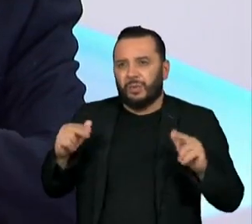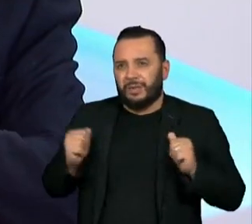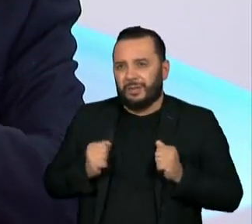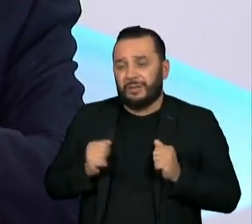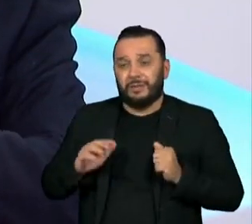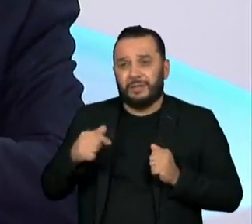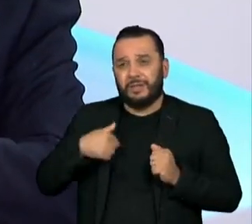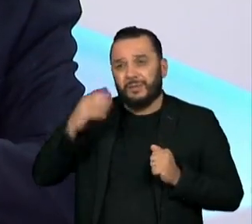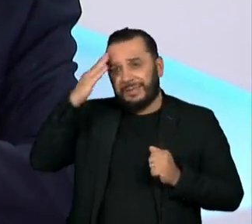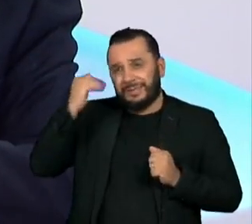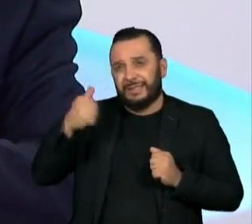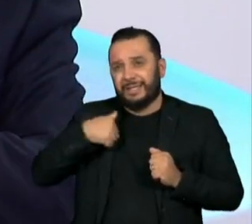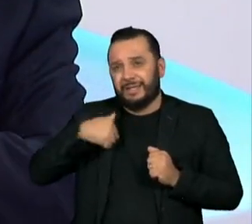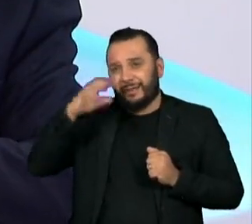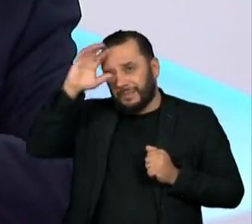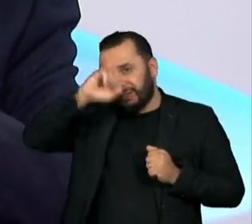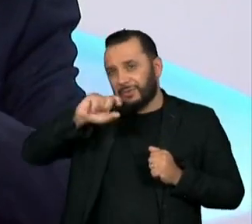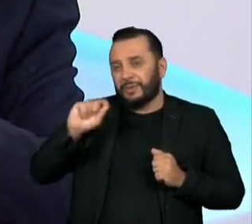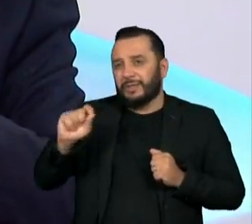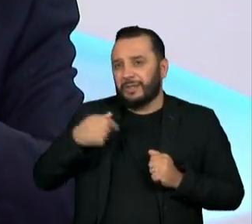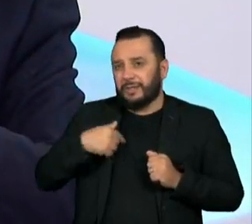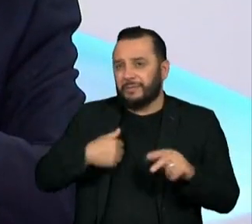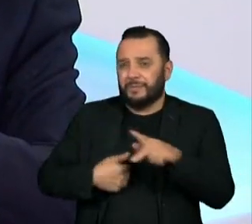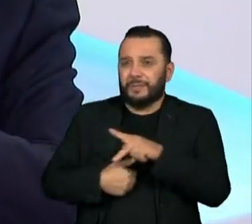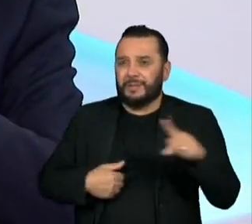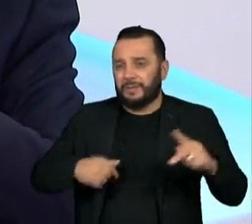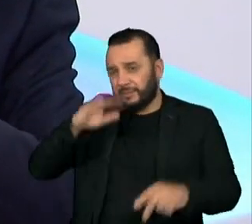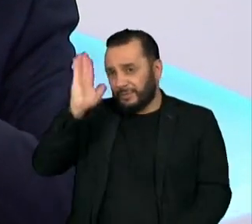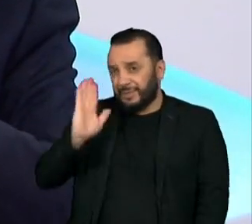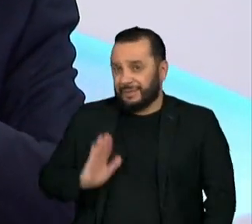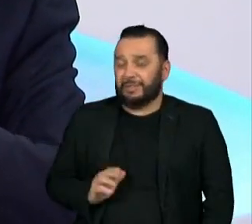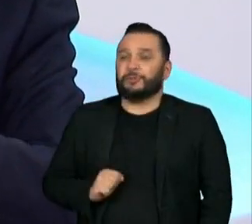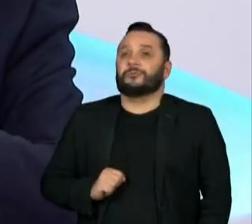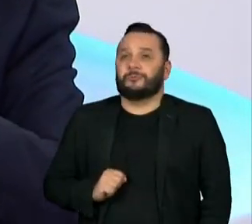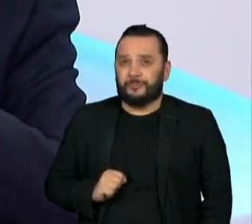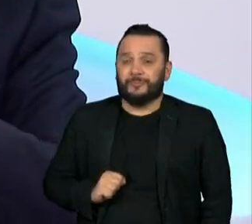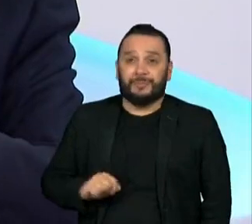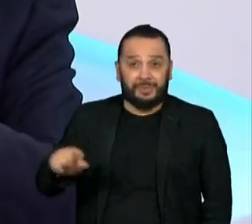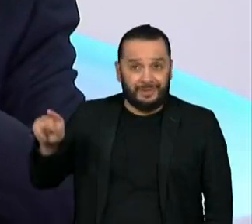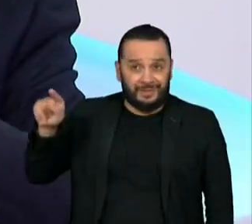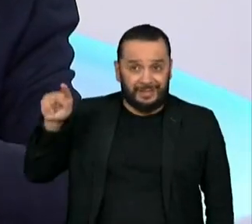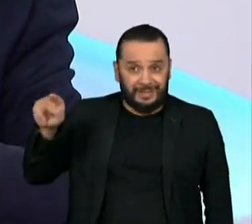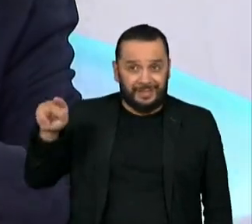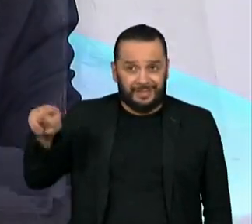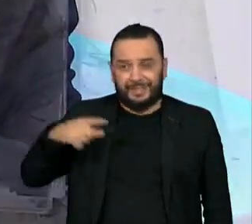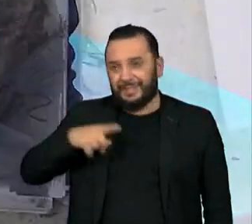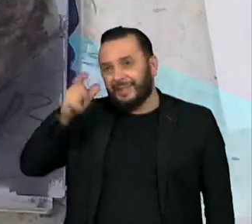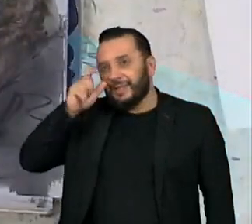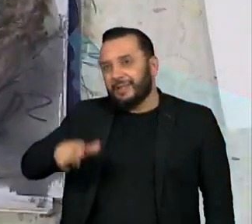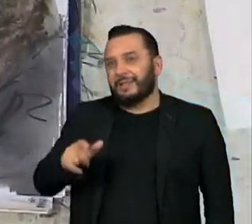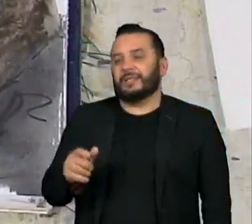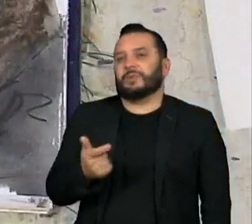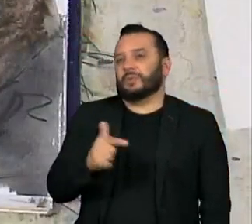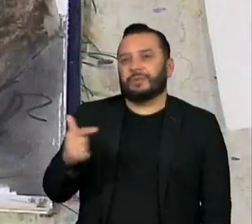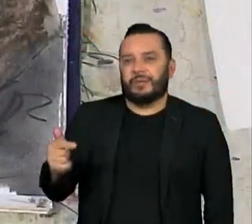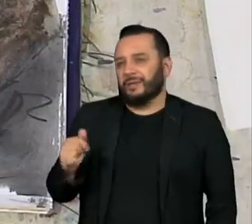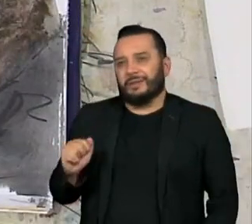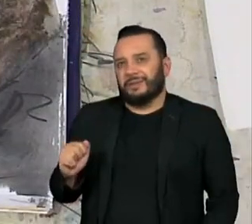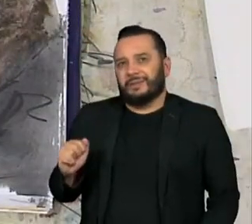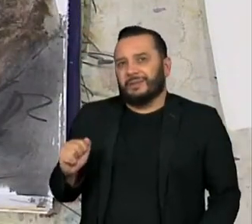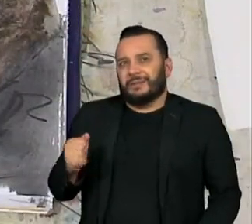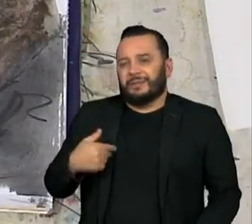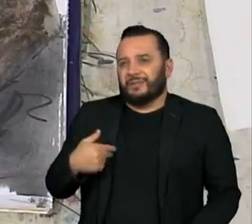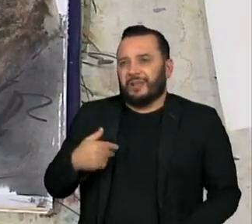grau de convergência o que eu sei aprendi uma coisa se o Presidente da República ele mesmo não tiver um interesse e mover